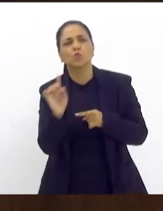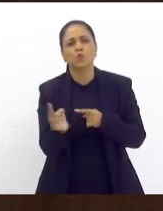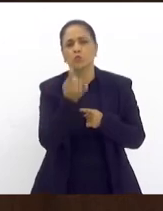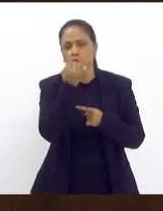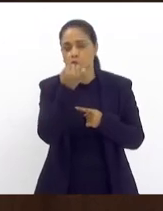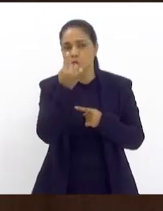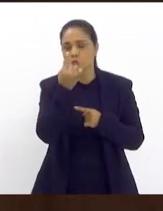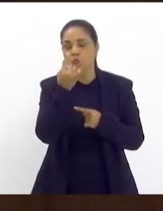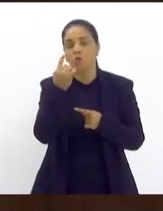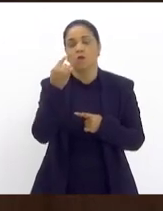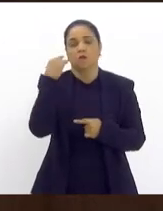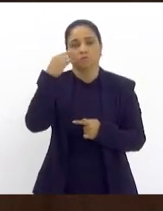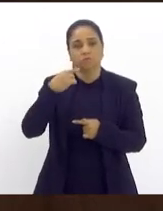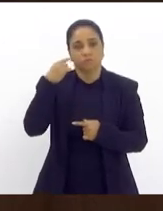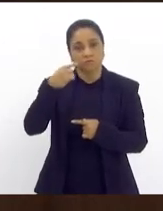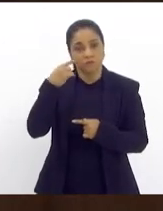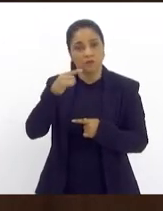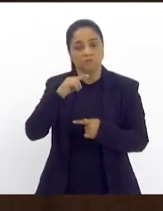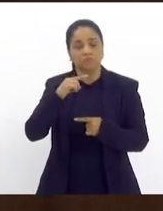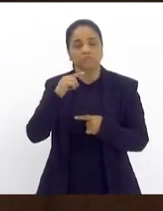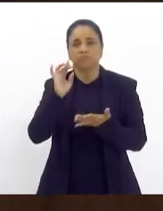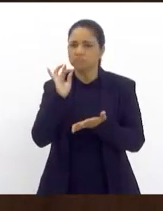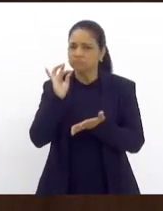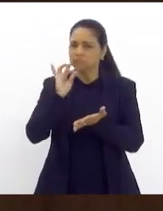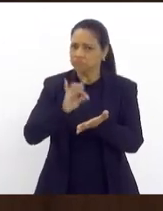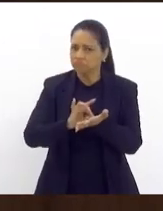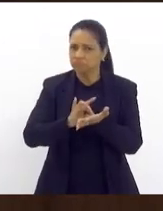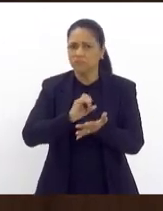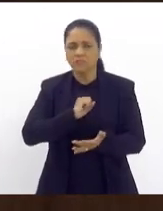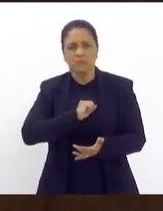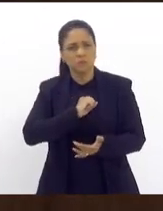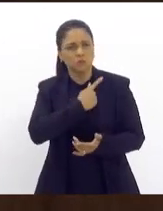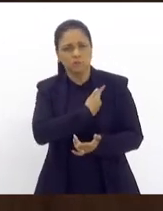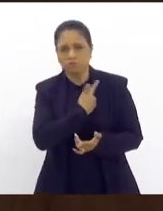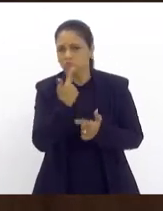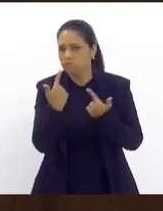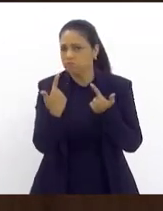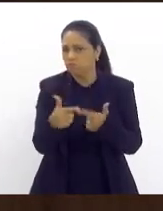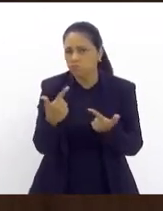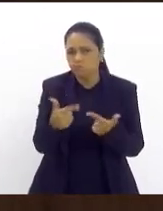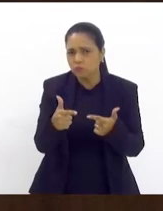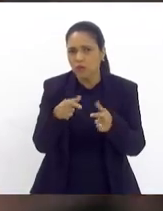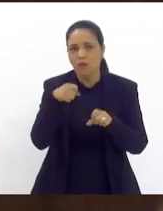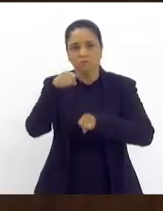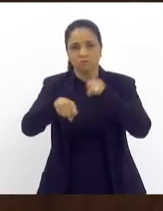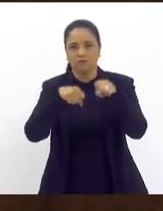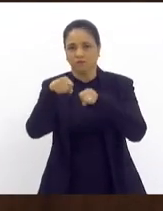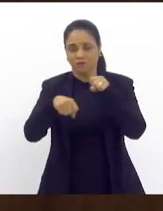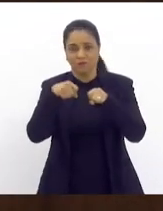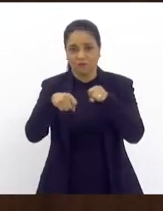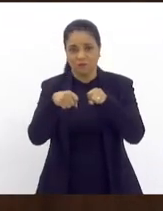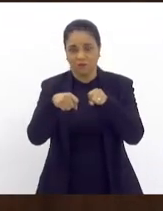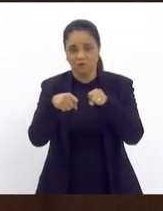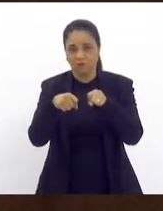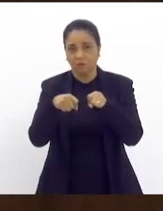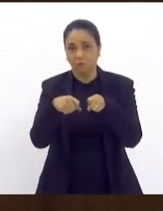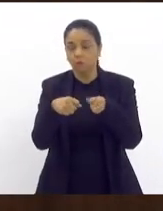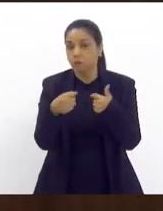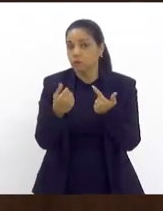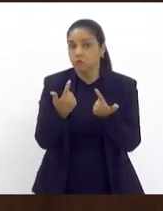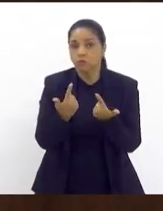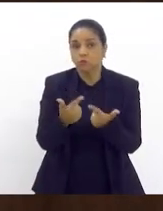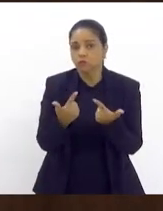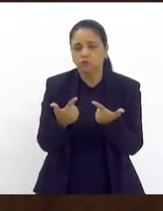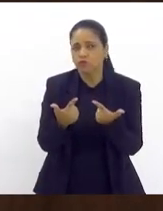afirmando que São Gonçalo não tinha uma ciclovia portanto não parecia lógico pensar